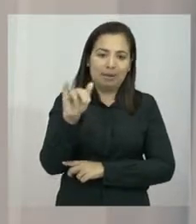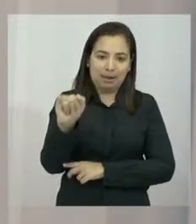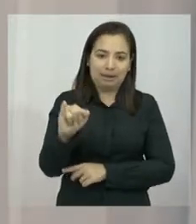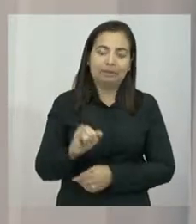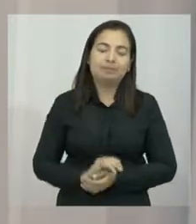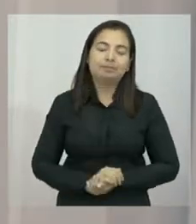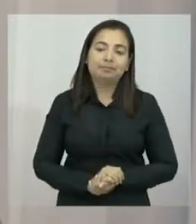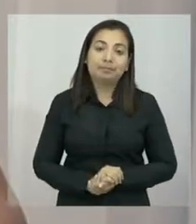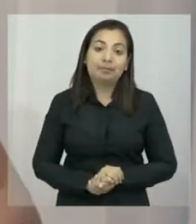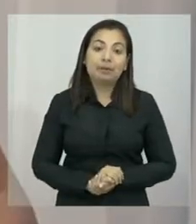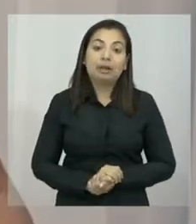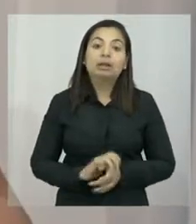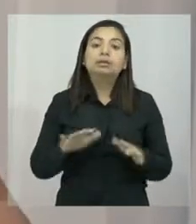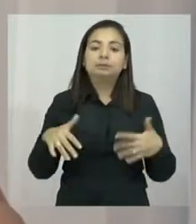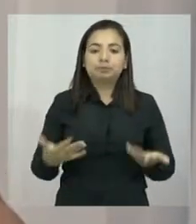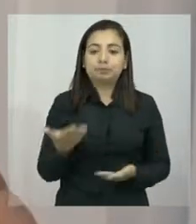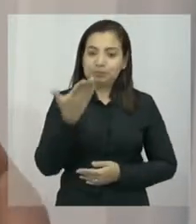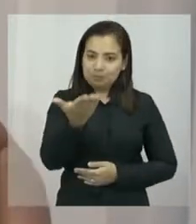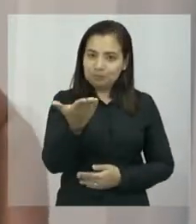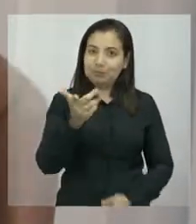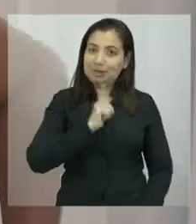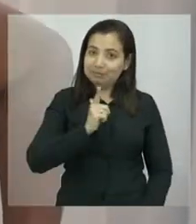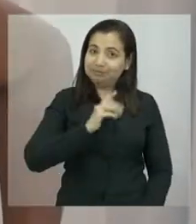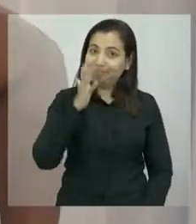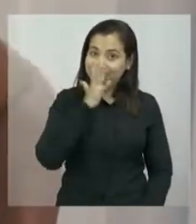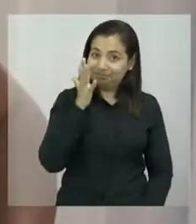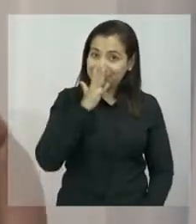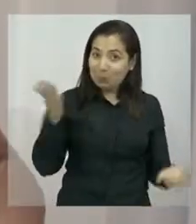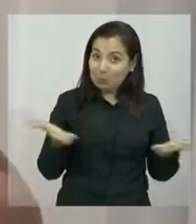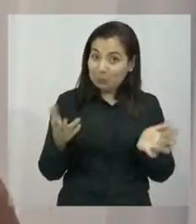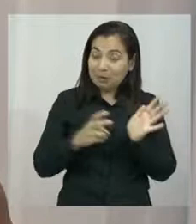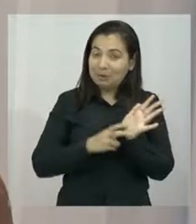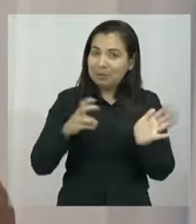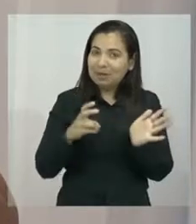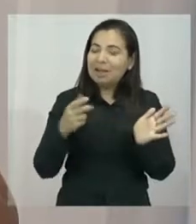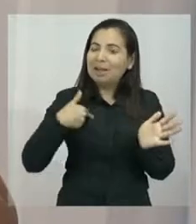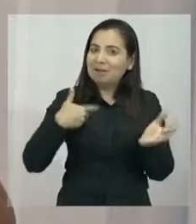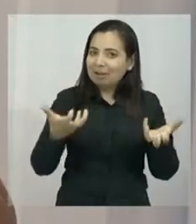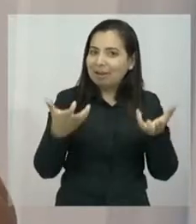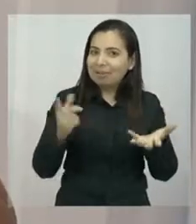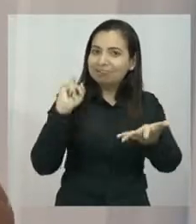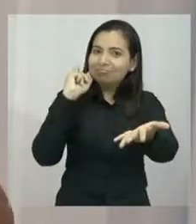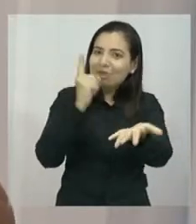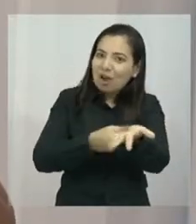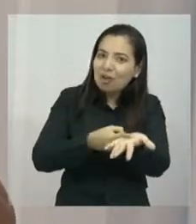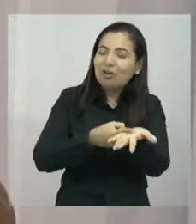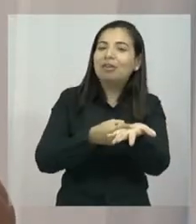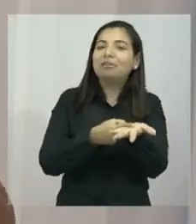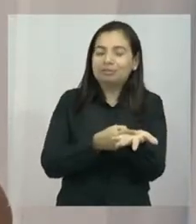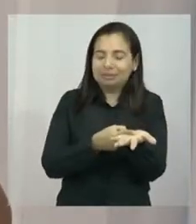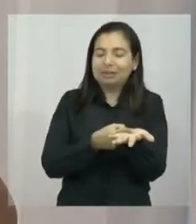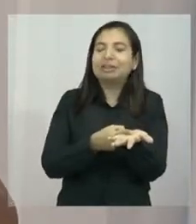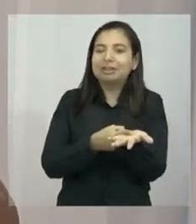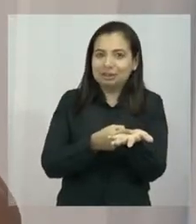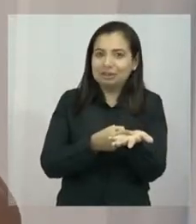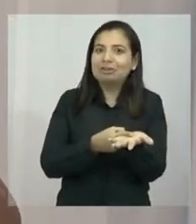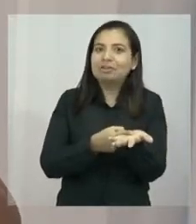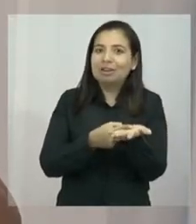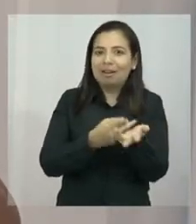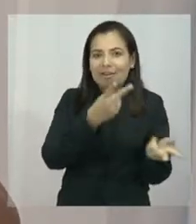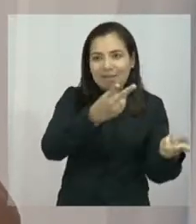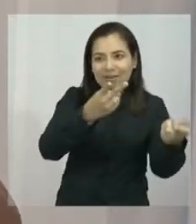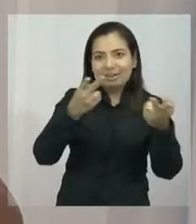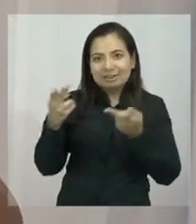Pronto, para você que nos assiste nessa manhã, gostaria de deixar aqui o convite, o nosso convite, né? Para amanhã